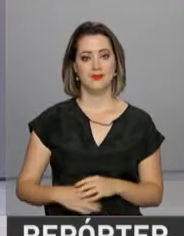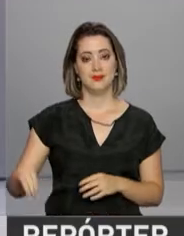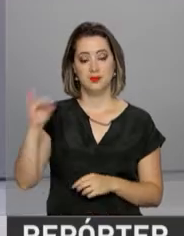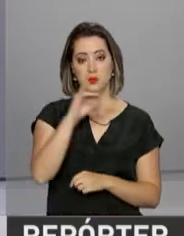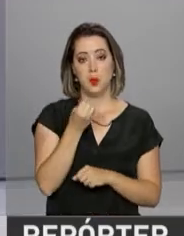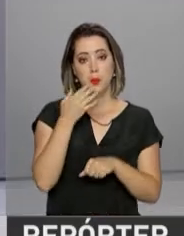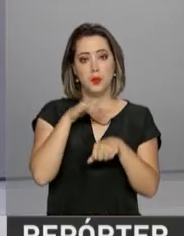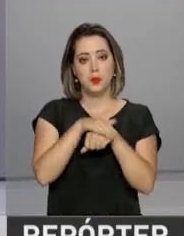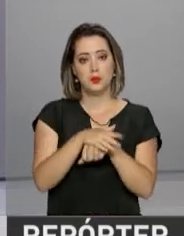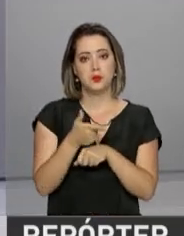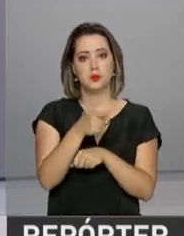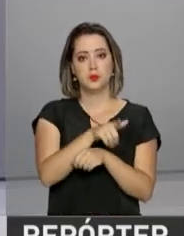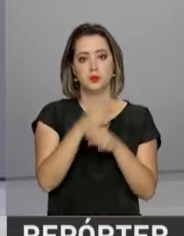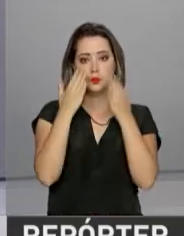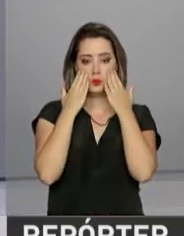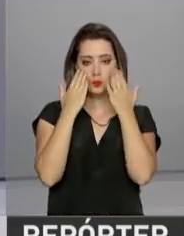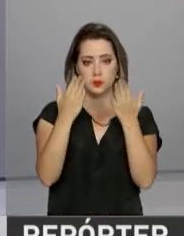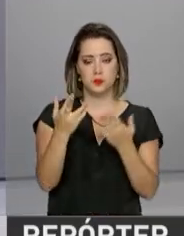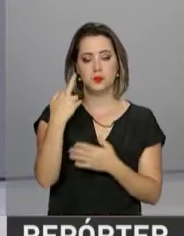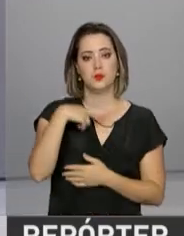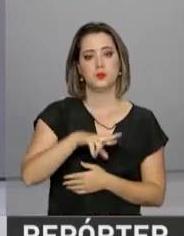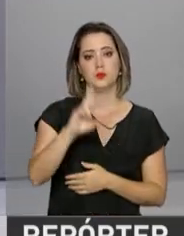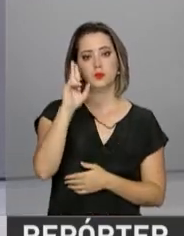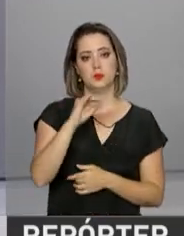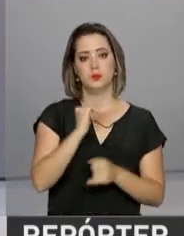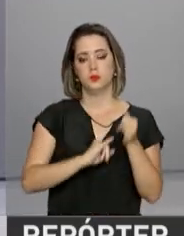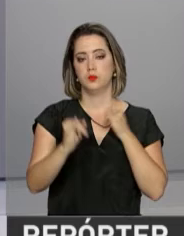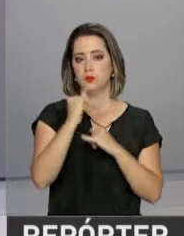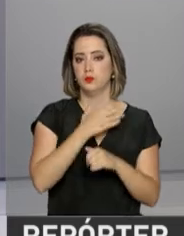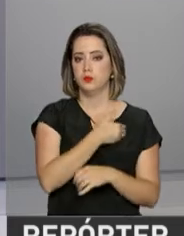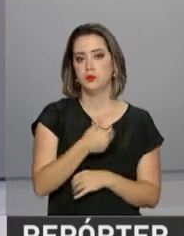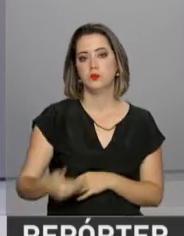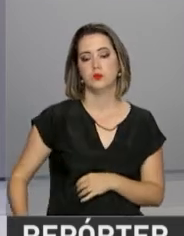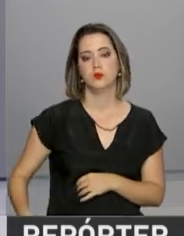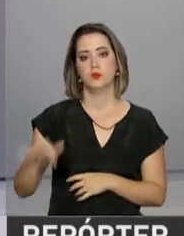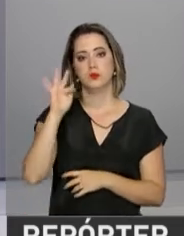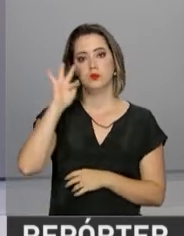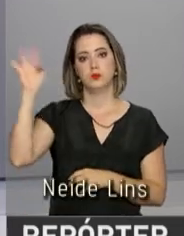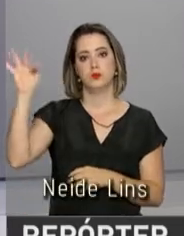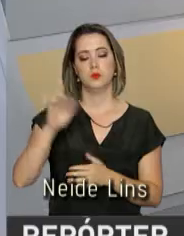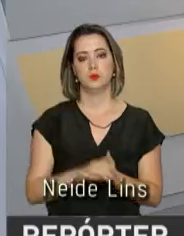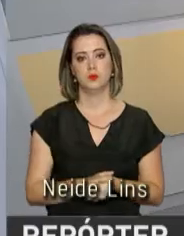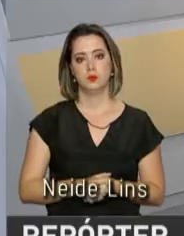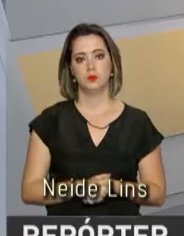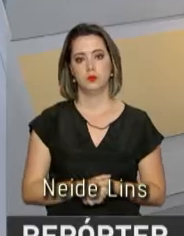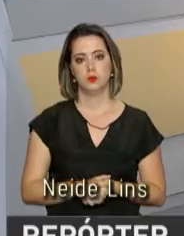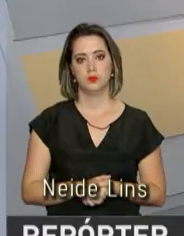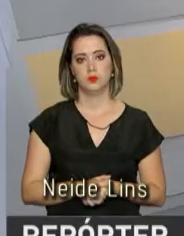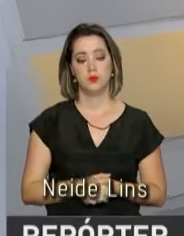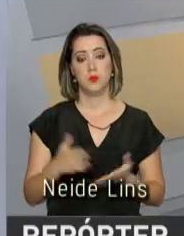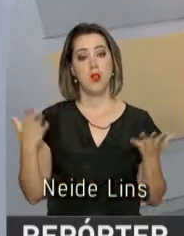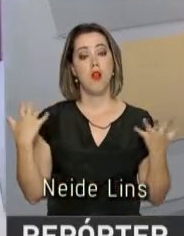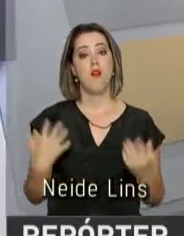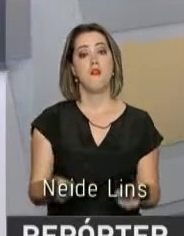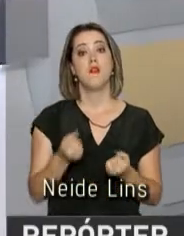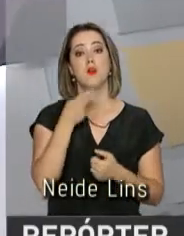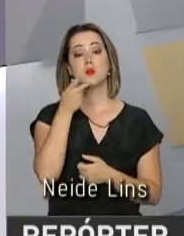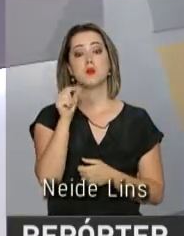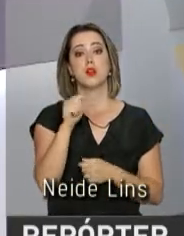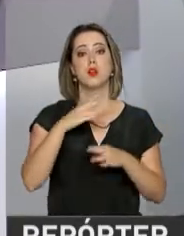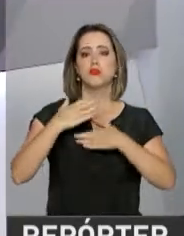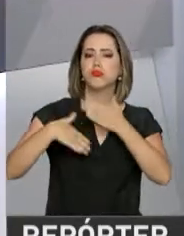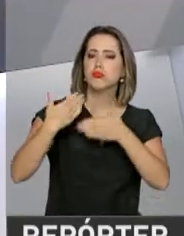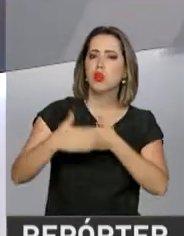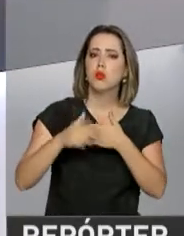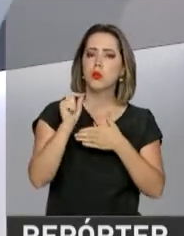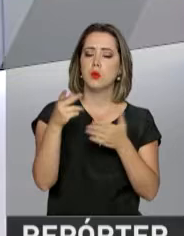Olá, boa noite. No ar, mais uma edição do Repórter NBR com as notícias do governo federal. Nós vamos falar sobre os